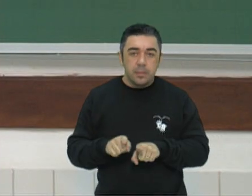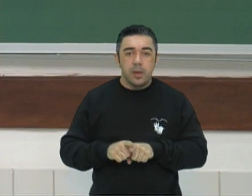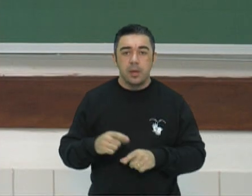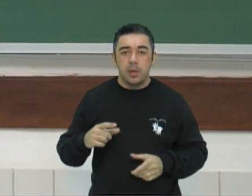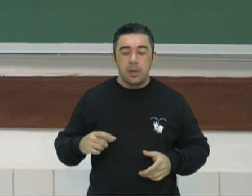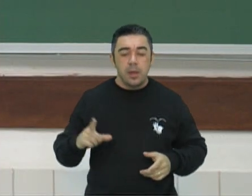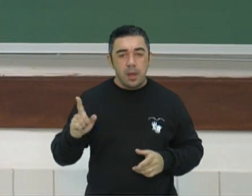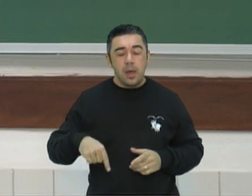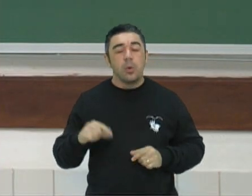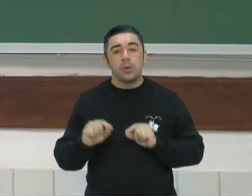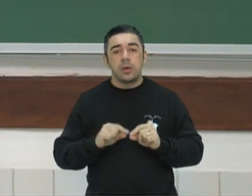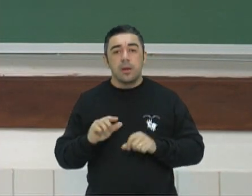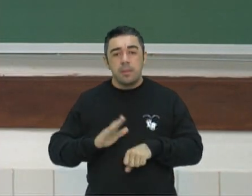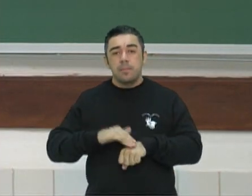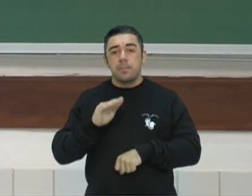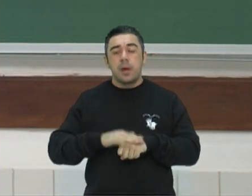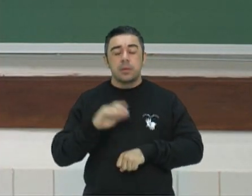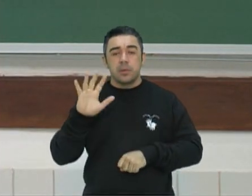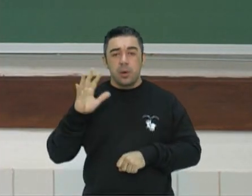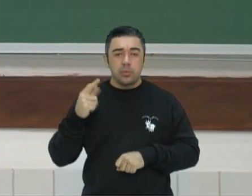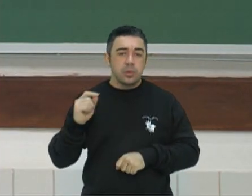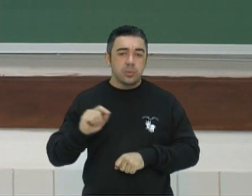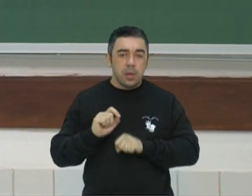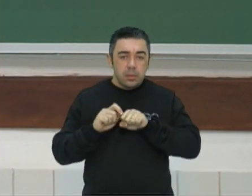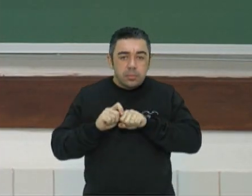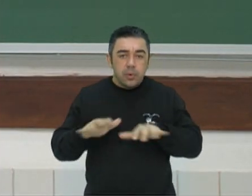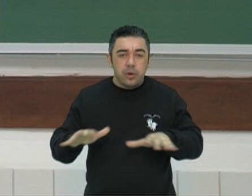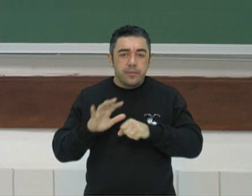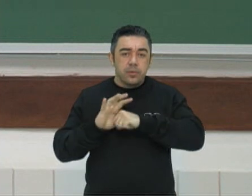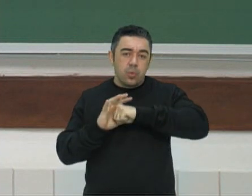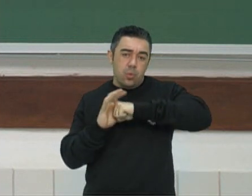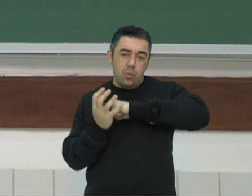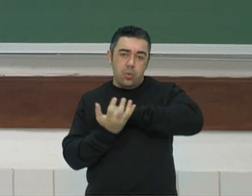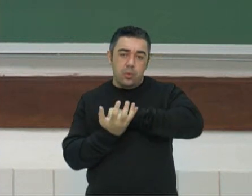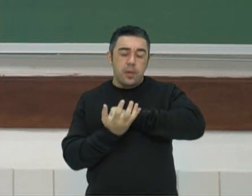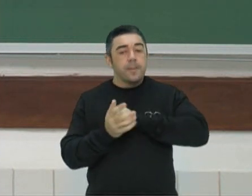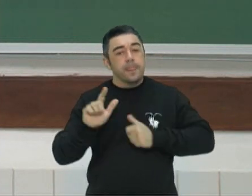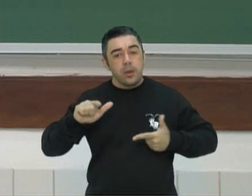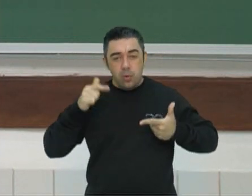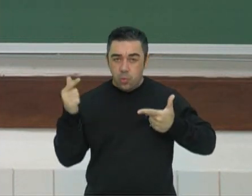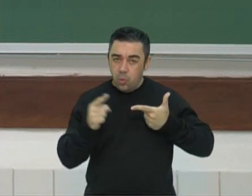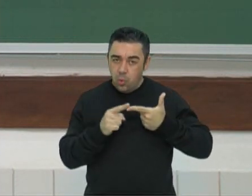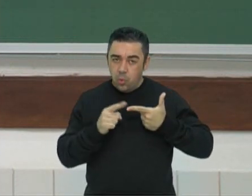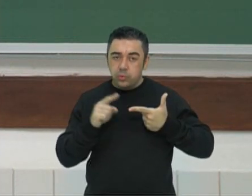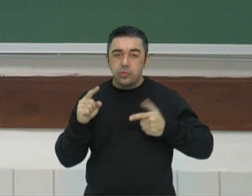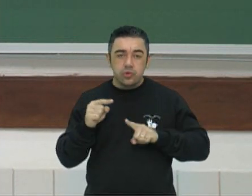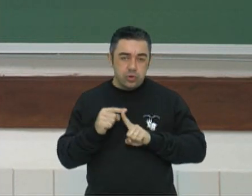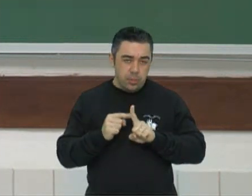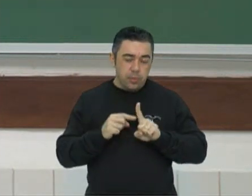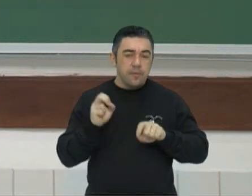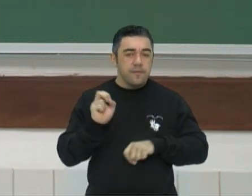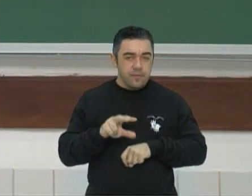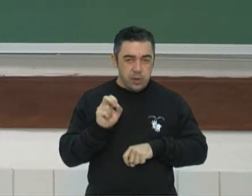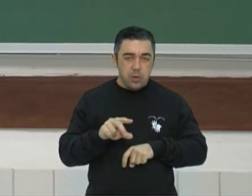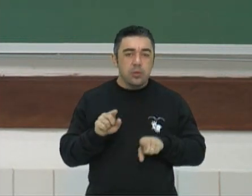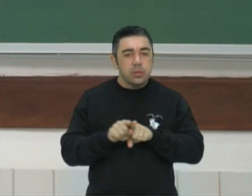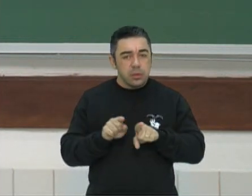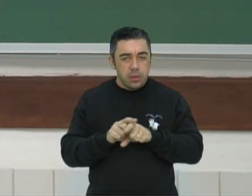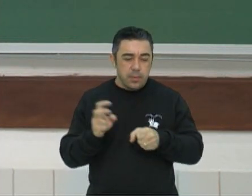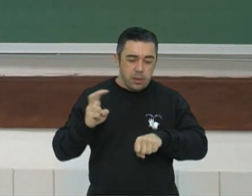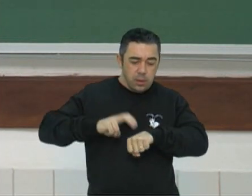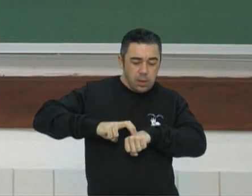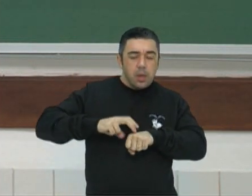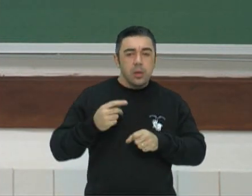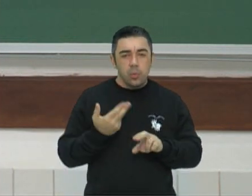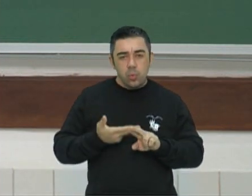também de base ali para a proliferação do coronavírus ou também de outros vírus ali que podem vir utilizar o tecido